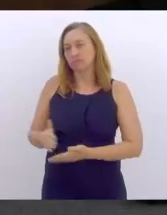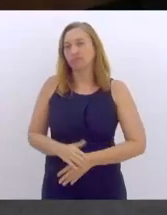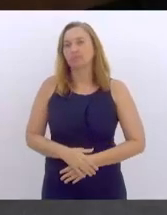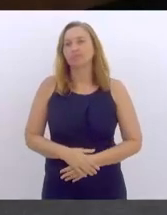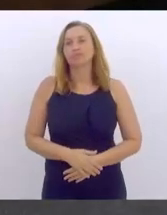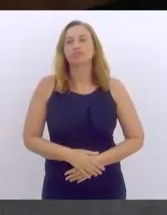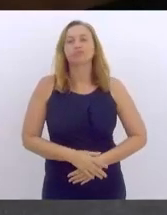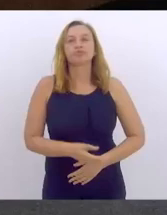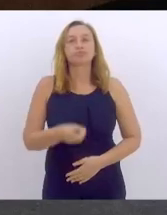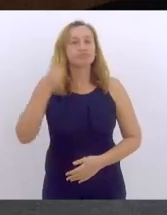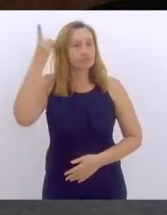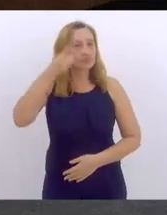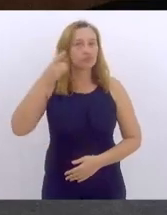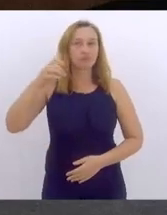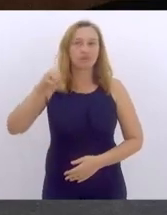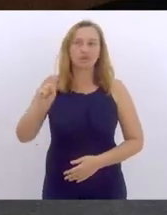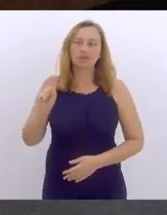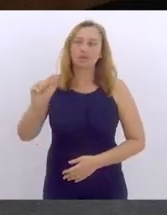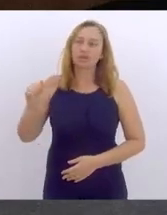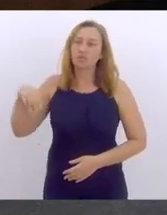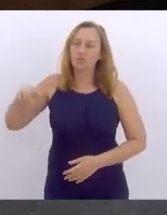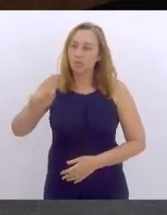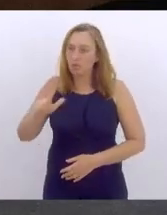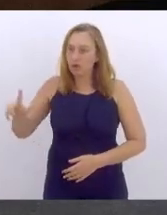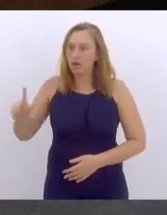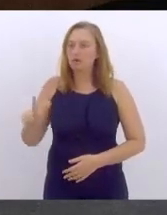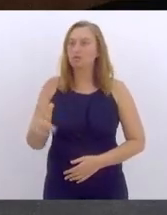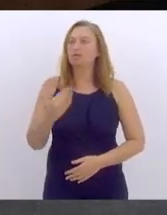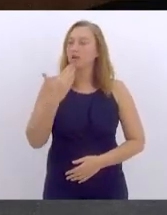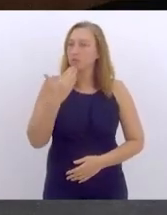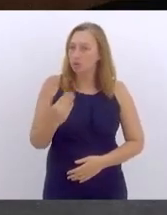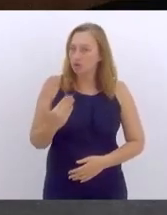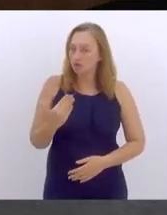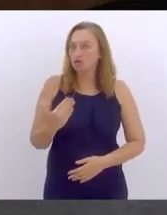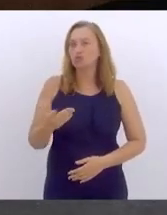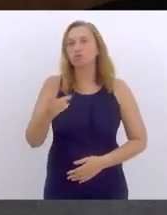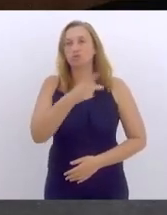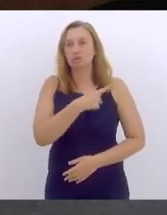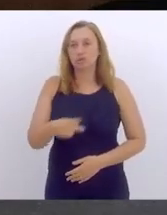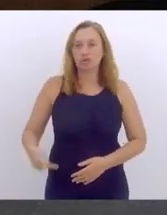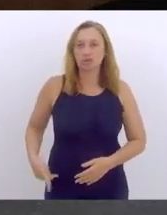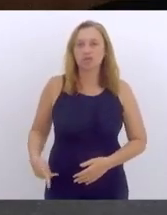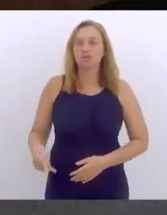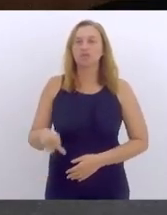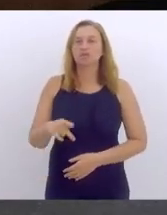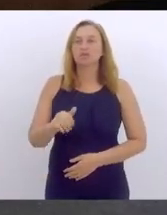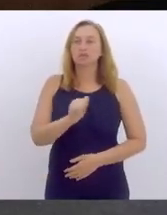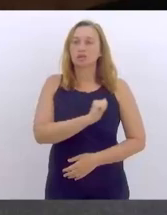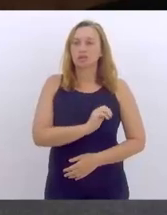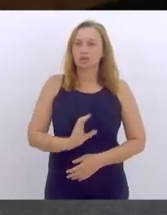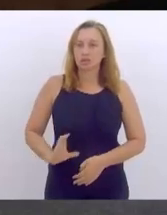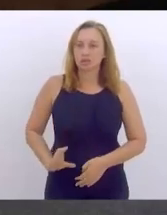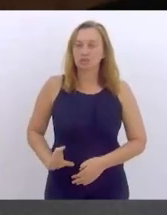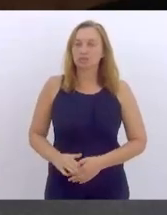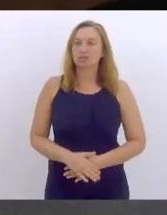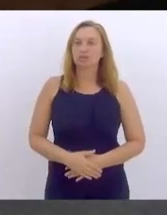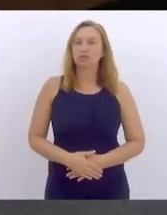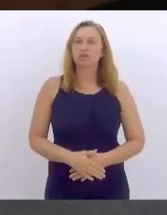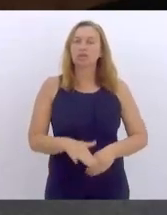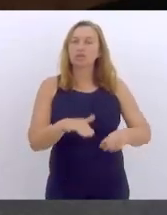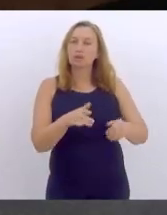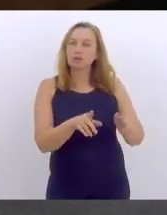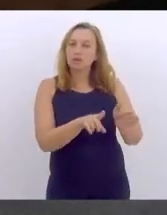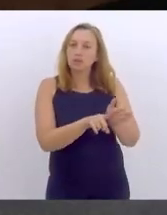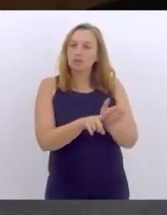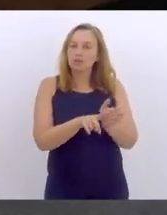Deputado Samuel Malafaia, a pedido do presidente André Ciliano, consultando as